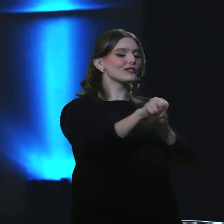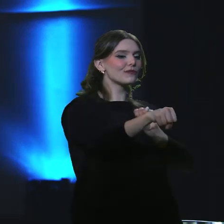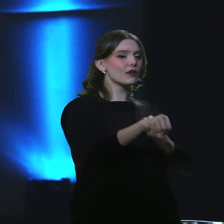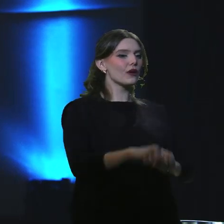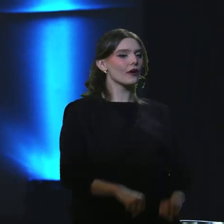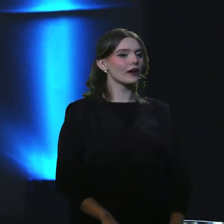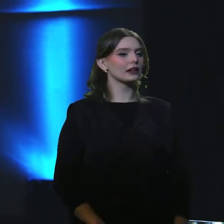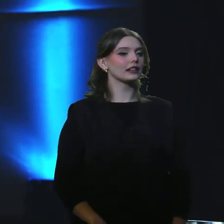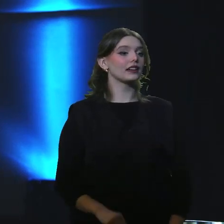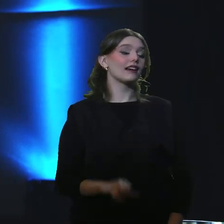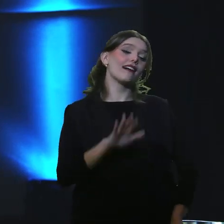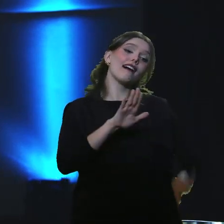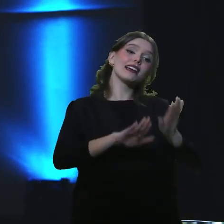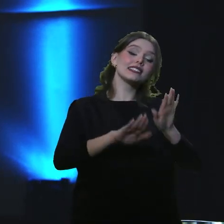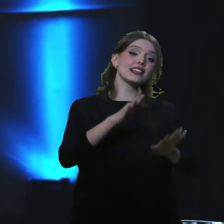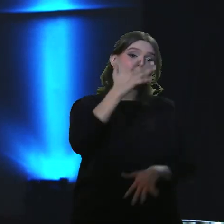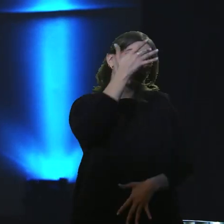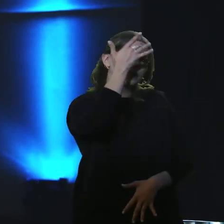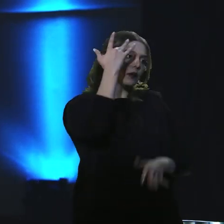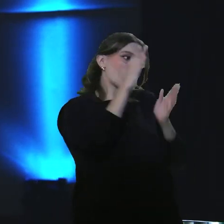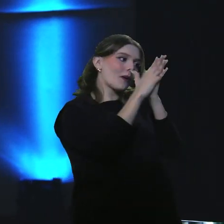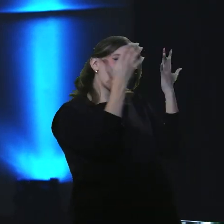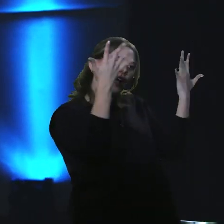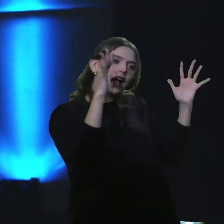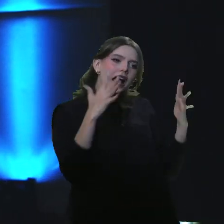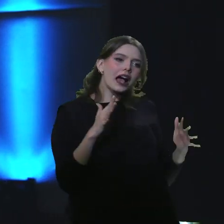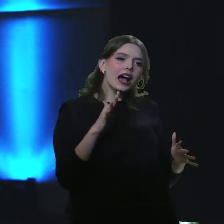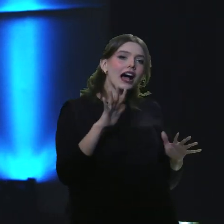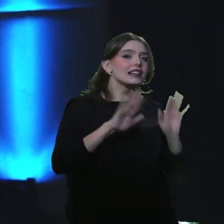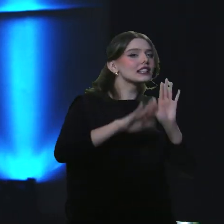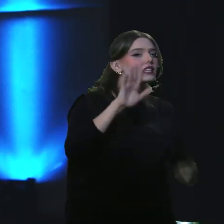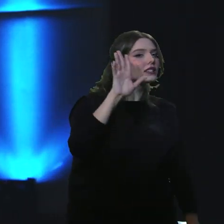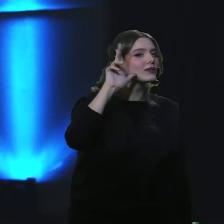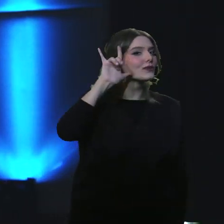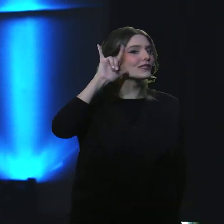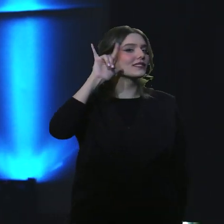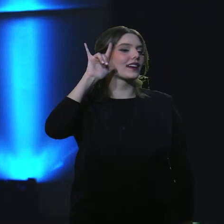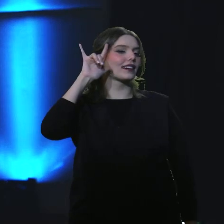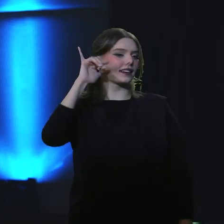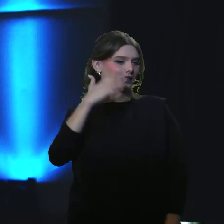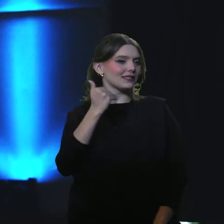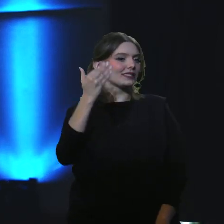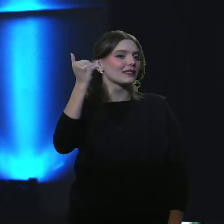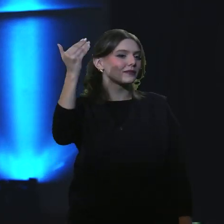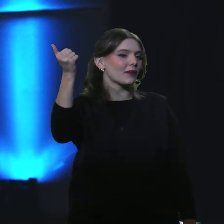seja o aplauso, número de seguidor, curtida, seja poder.